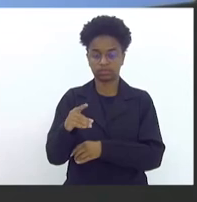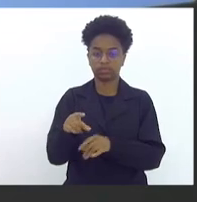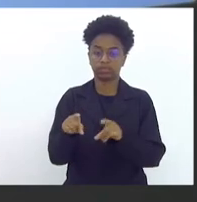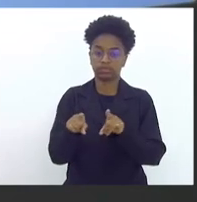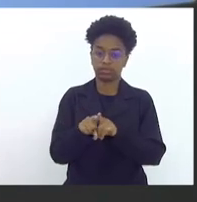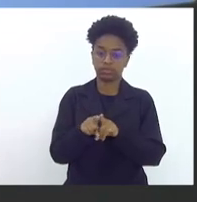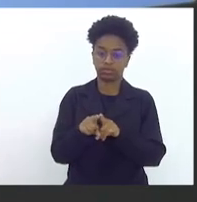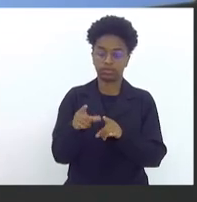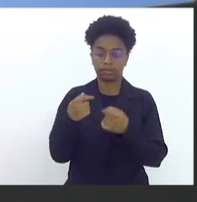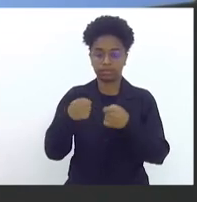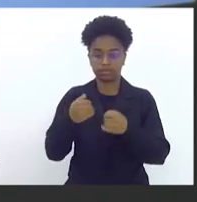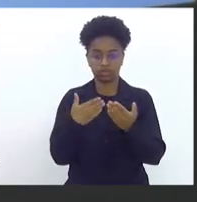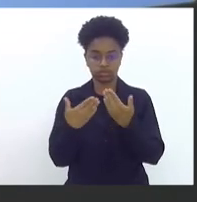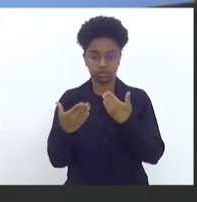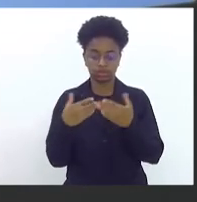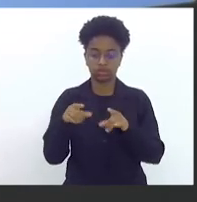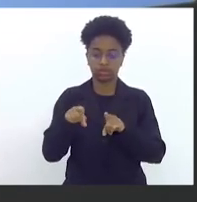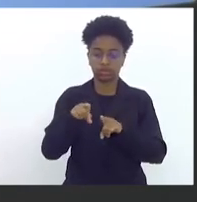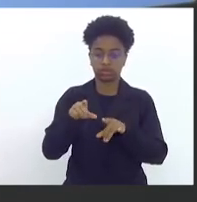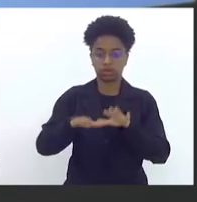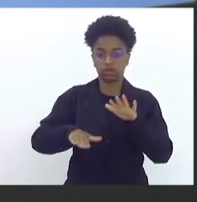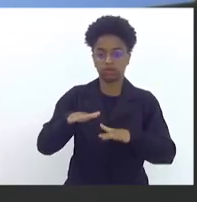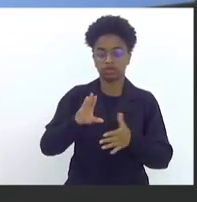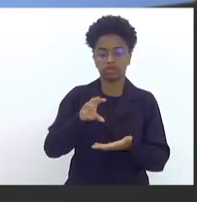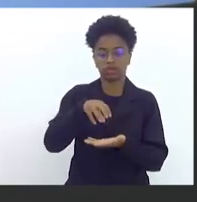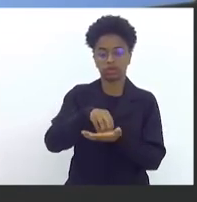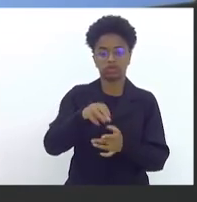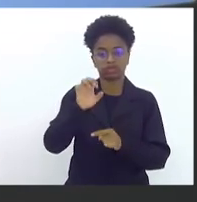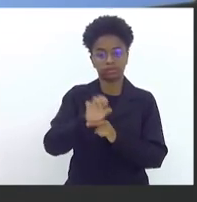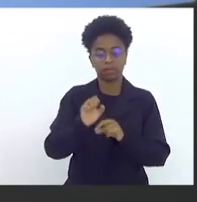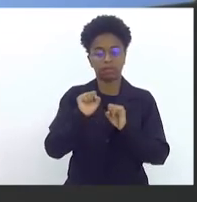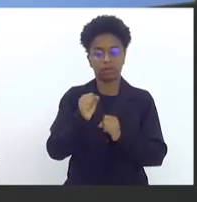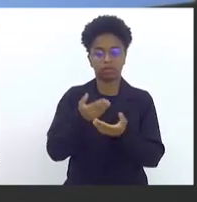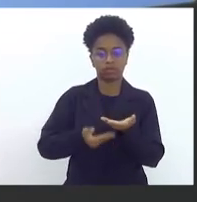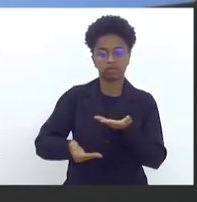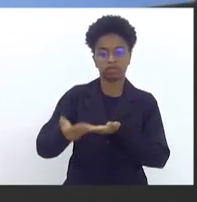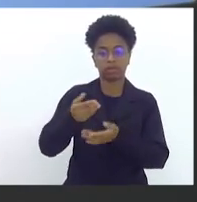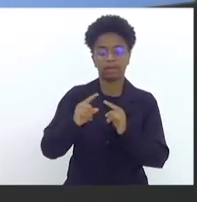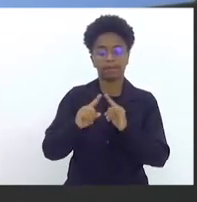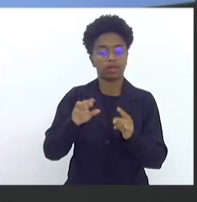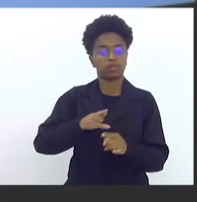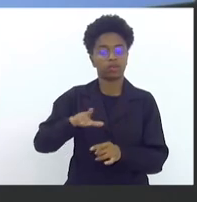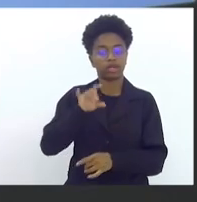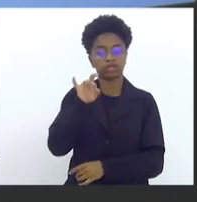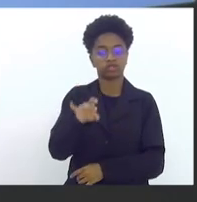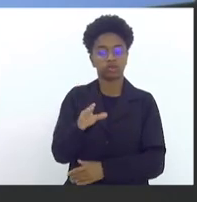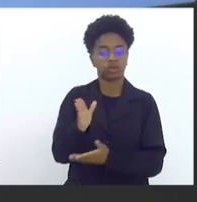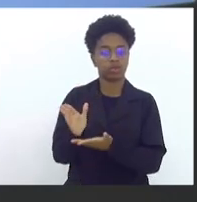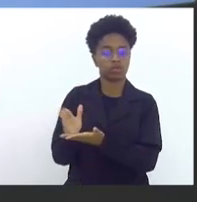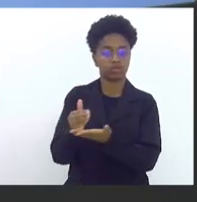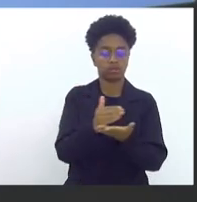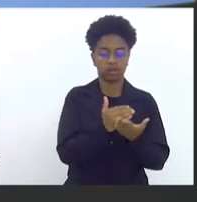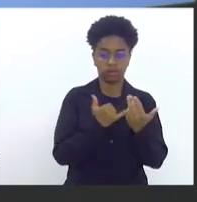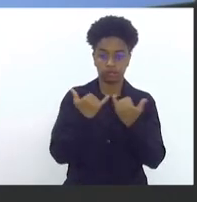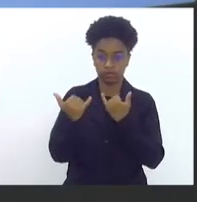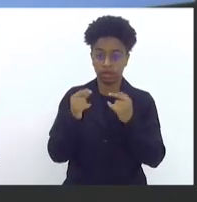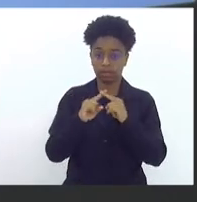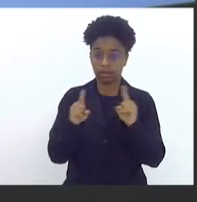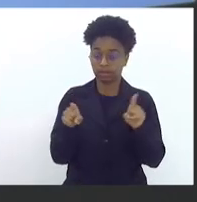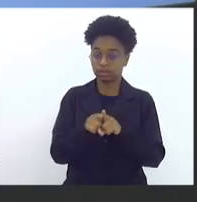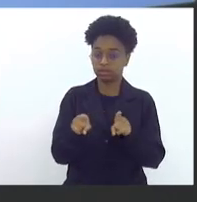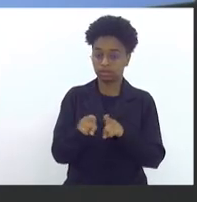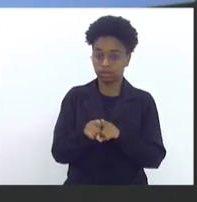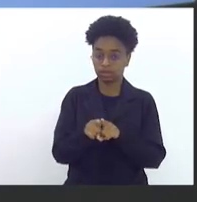diálogo e talvez um homem Estadual possa fazer essa interlocução e não só coletar esses indicadores